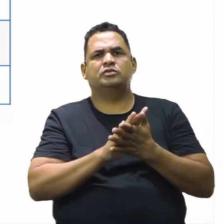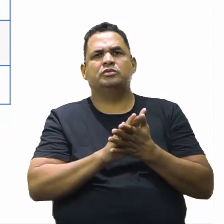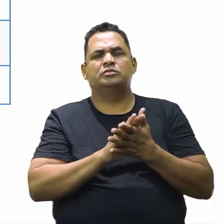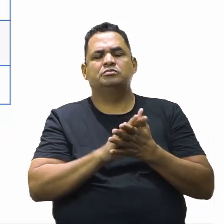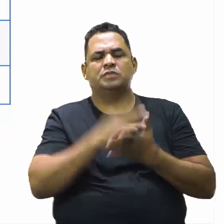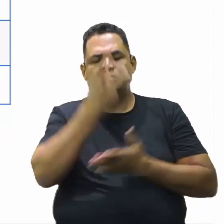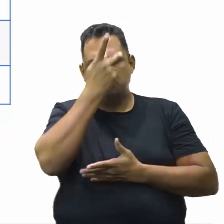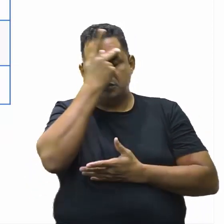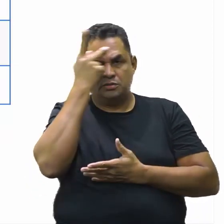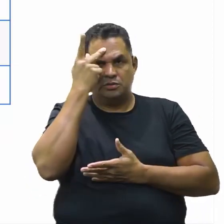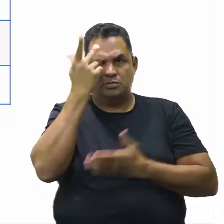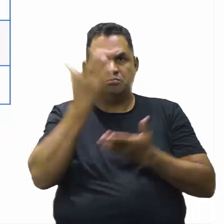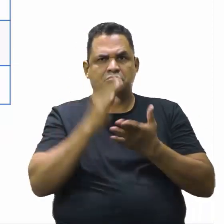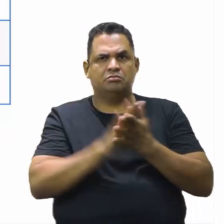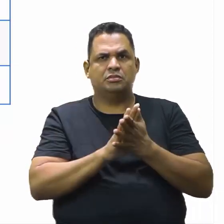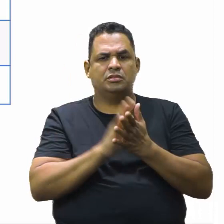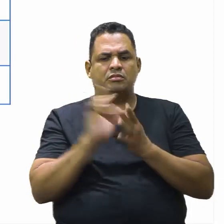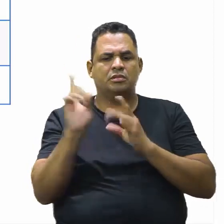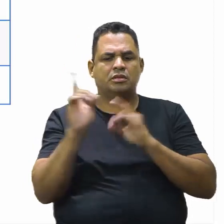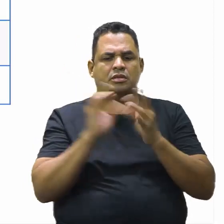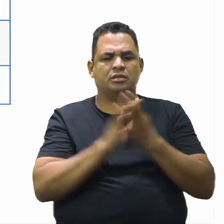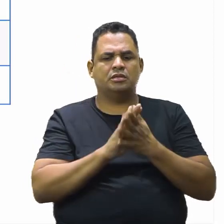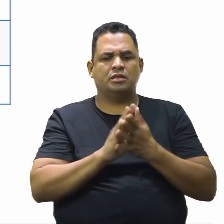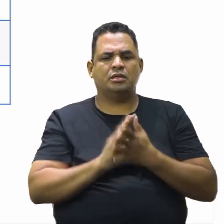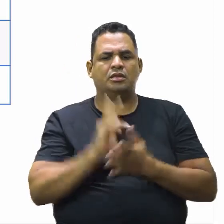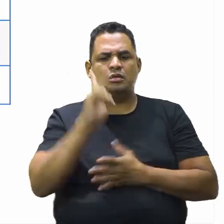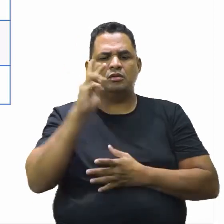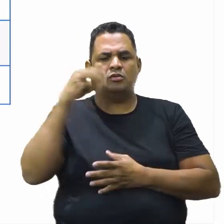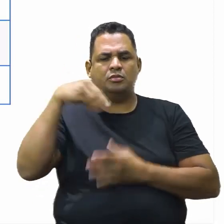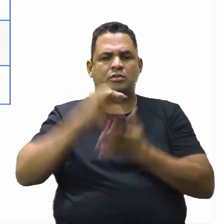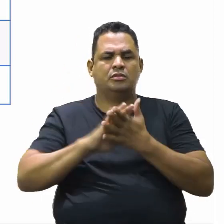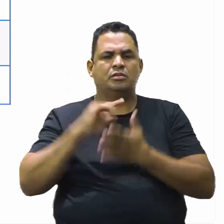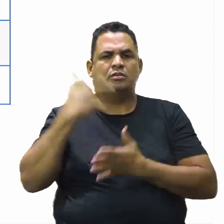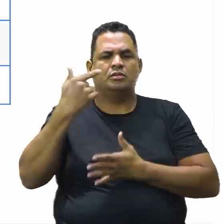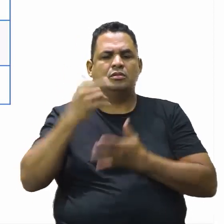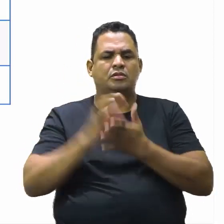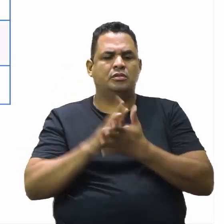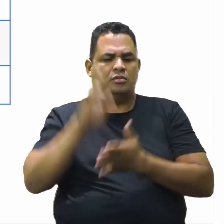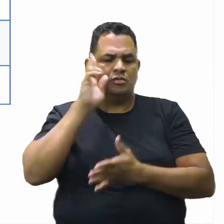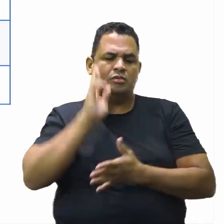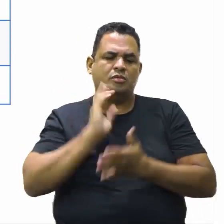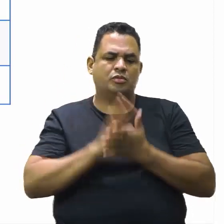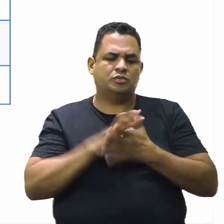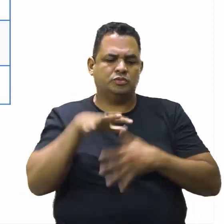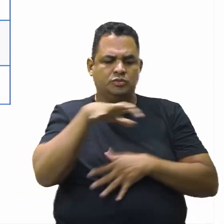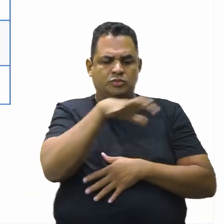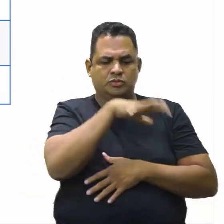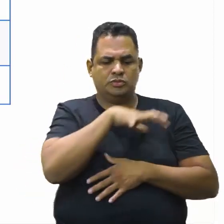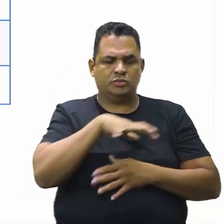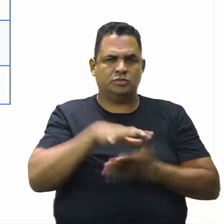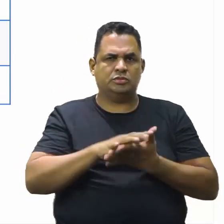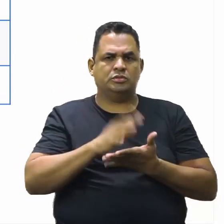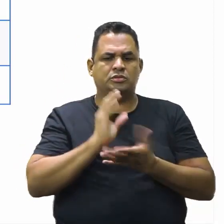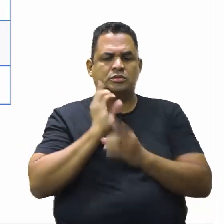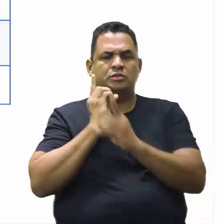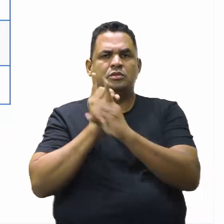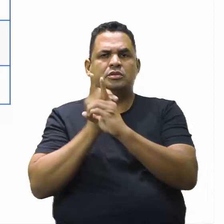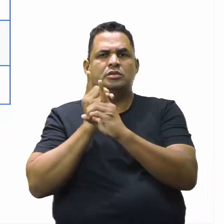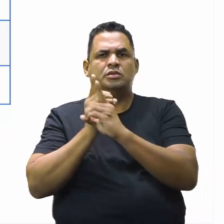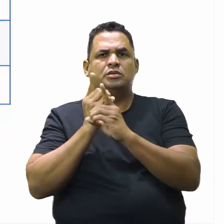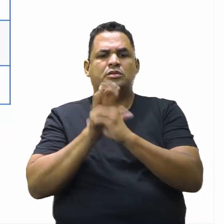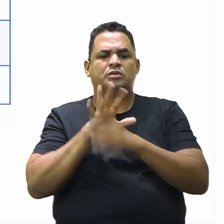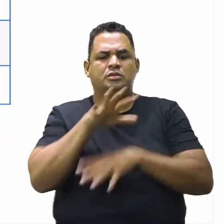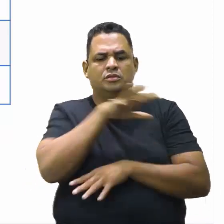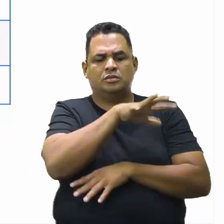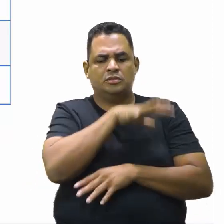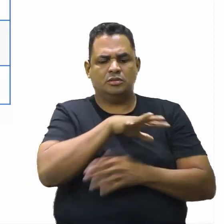6,58 habitantes por quilômetro quadrado. Então, Rondônia, no seu território, a gente vai encontrar áreas